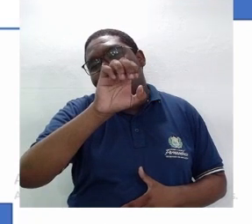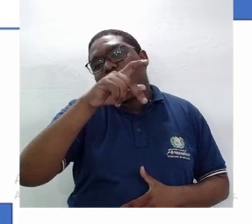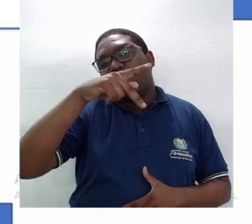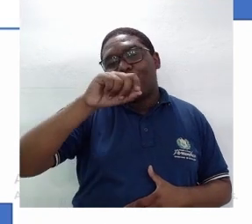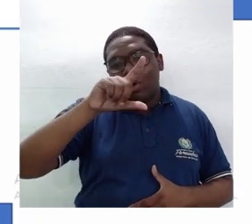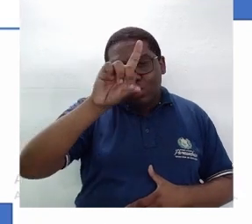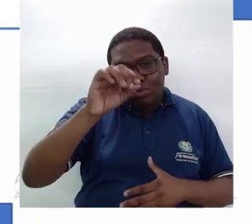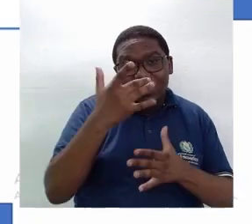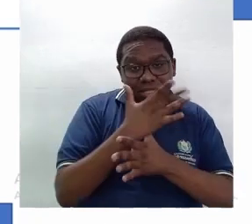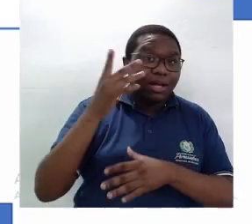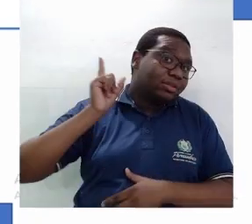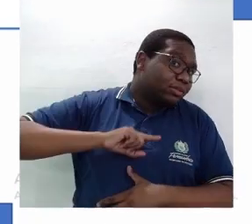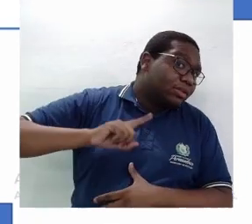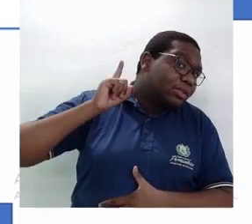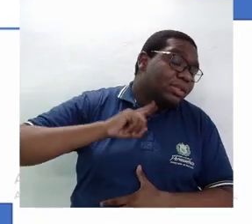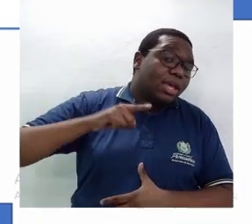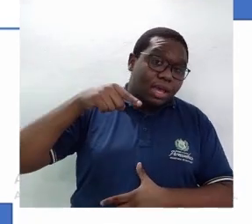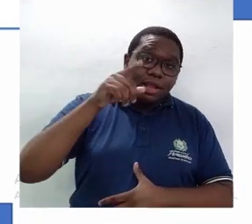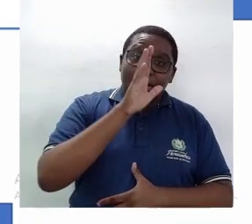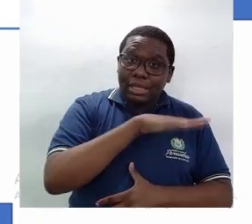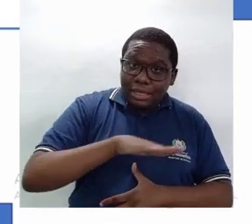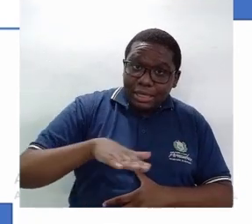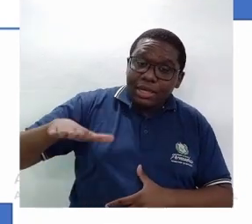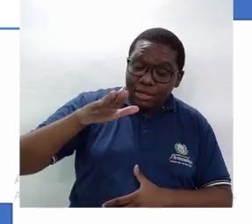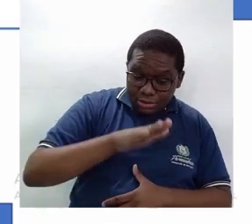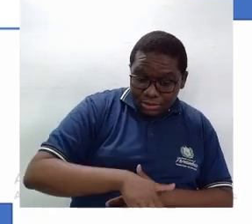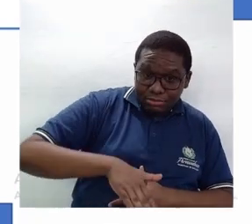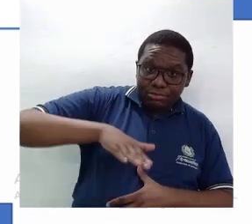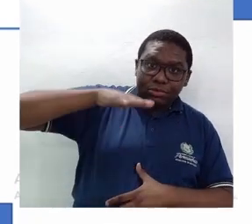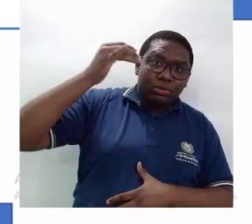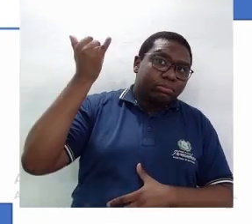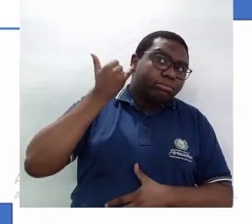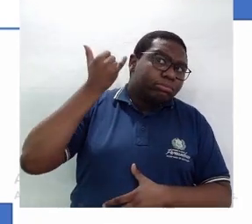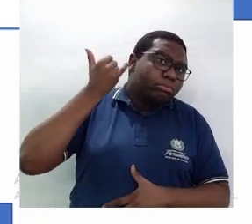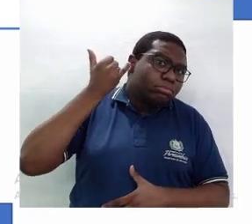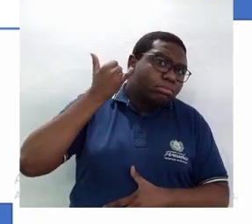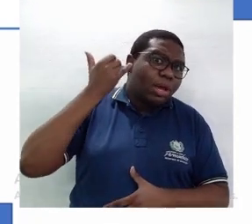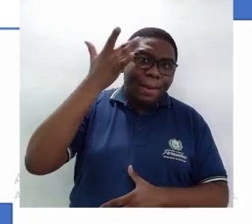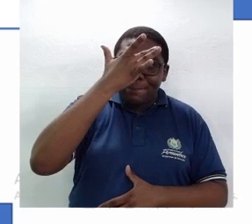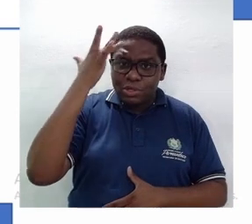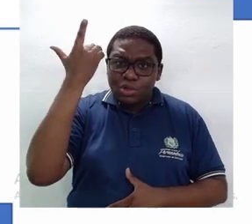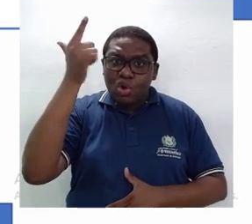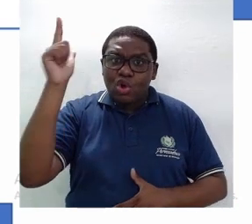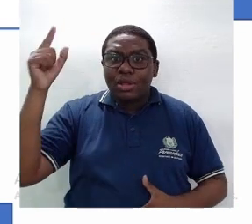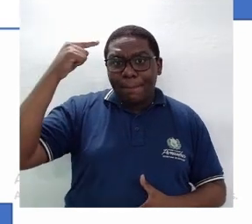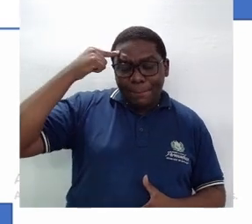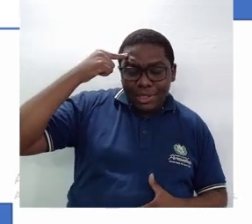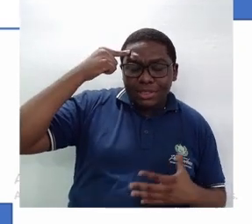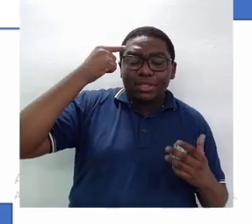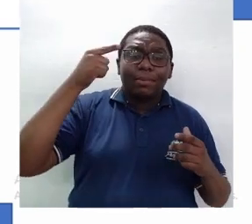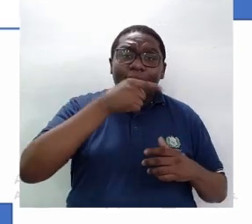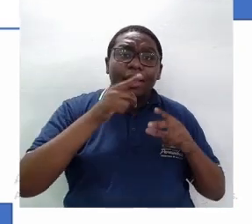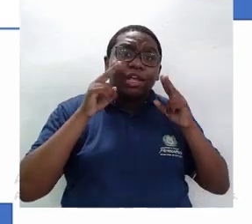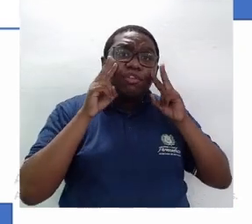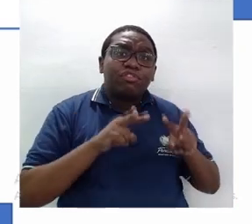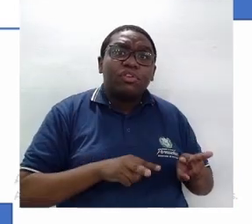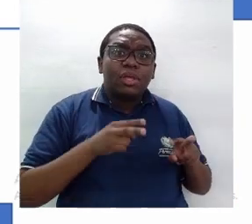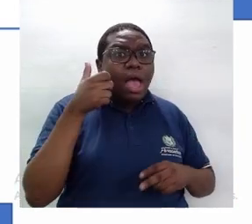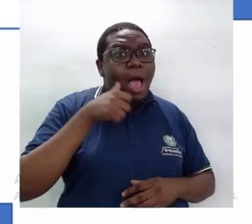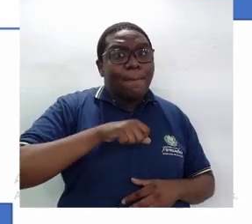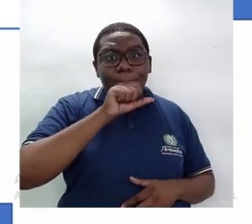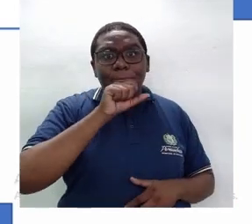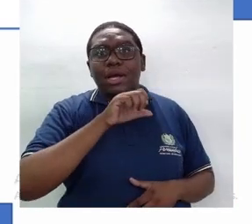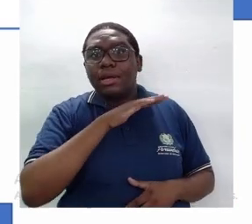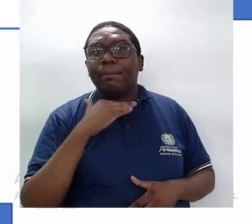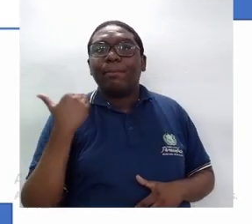criança, anteve situações, ouvia o que os outros pensavam e via a mãe morta,